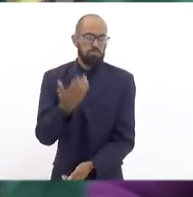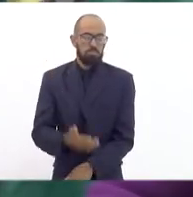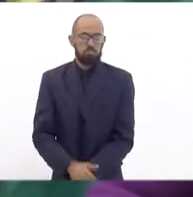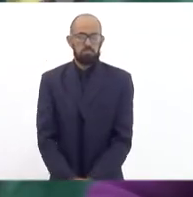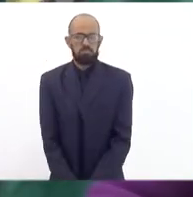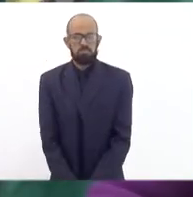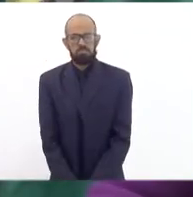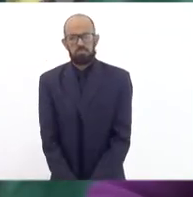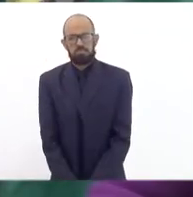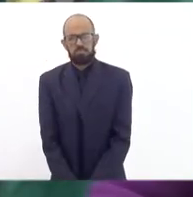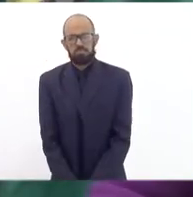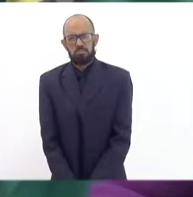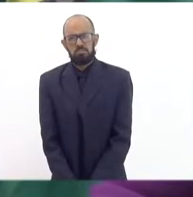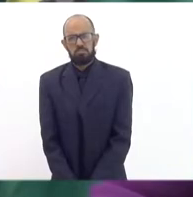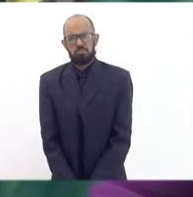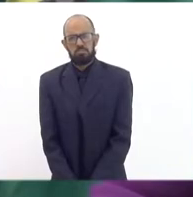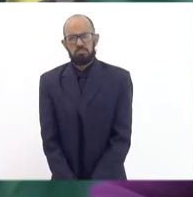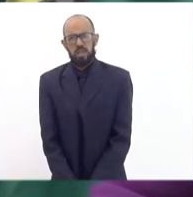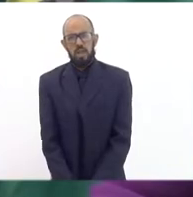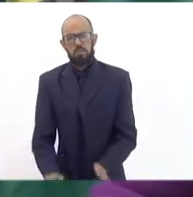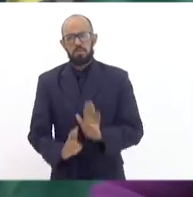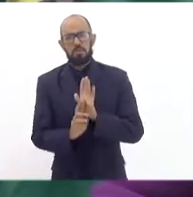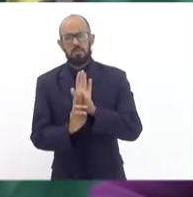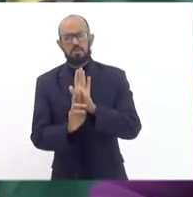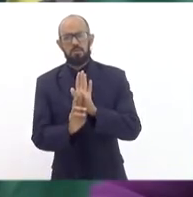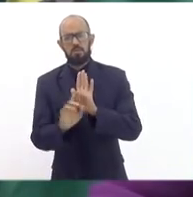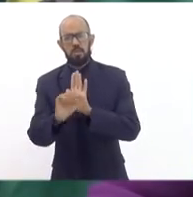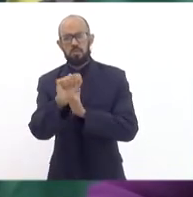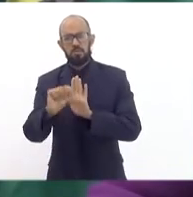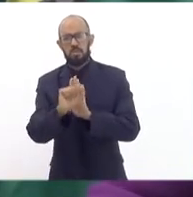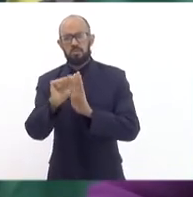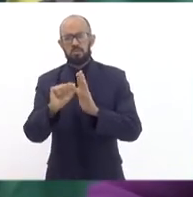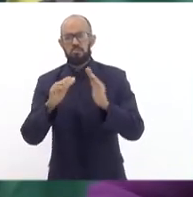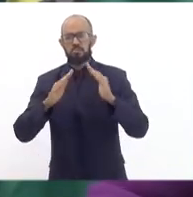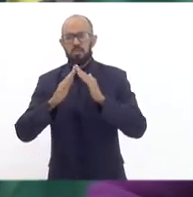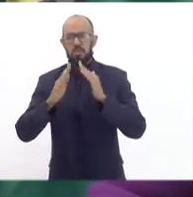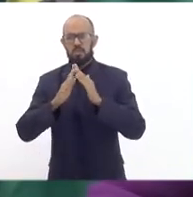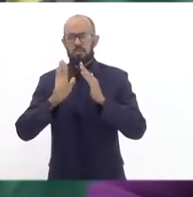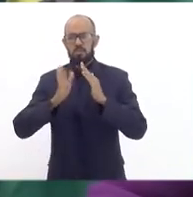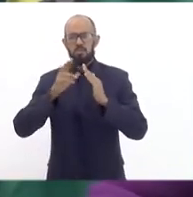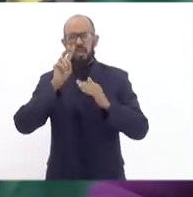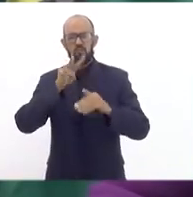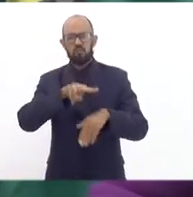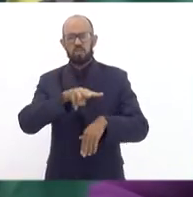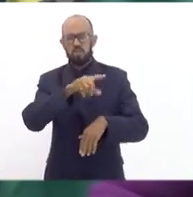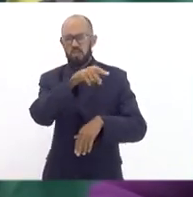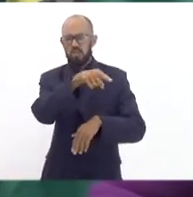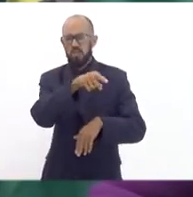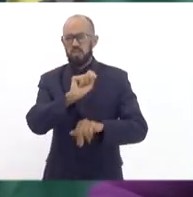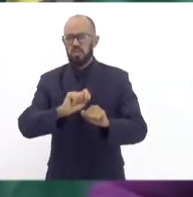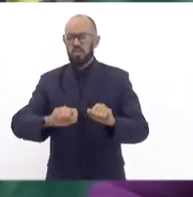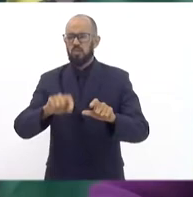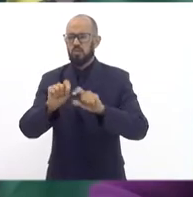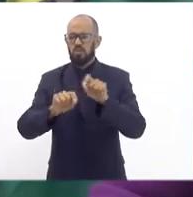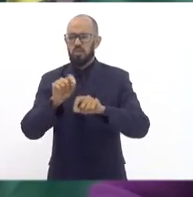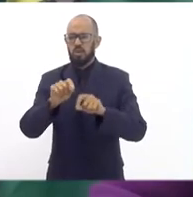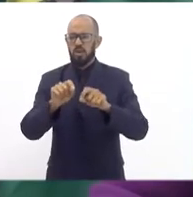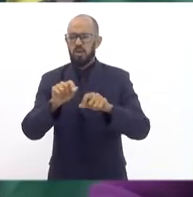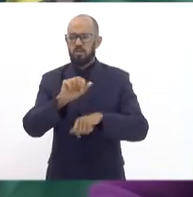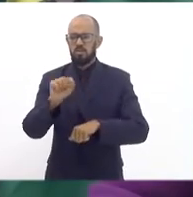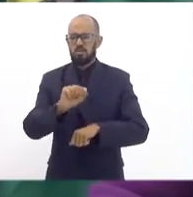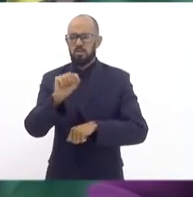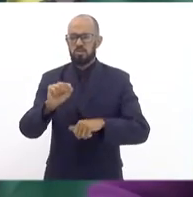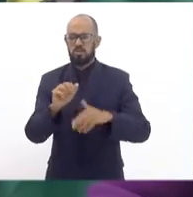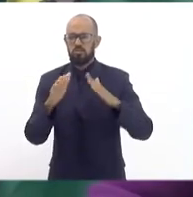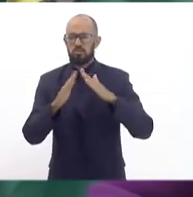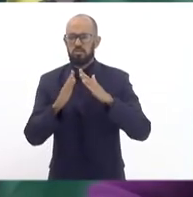Olha, representação da Associação de Moradores, eu já vi a Associação de Moradores,